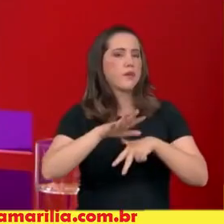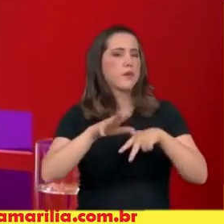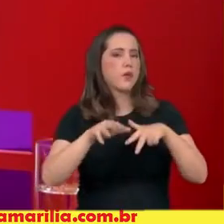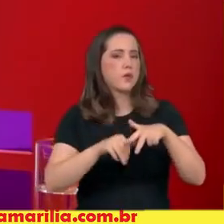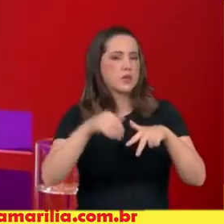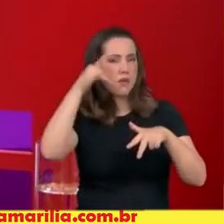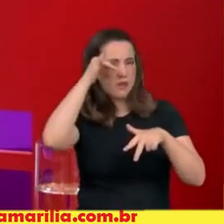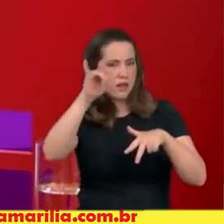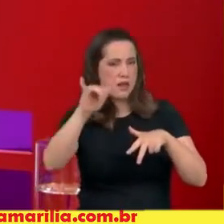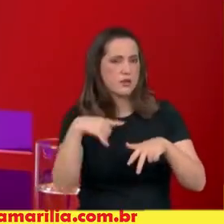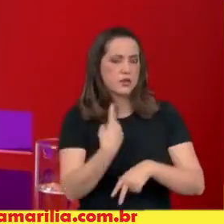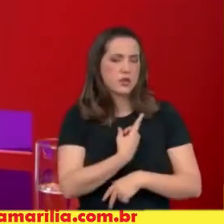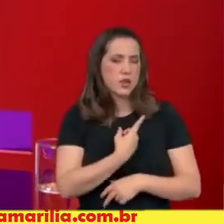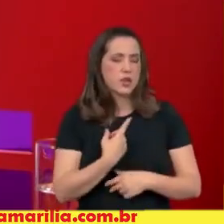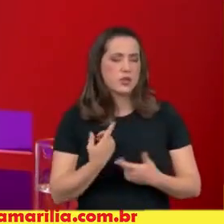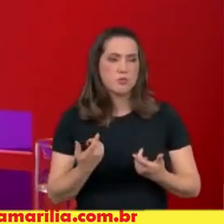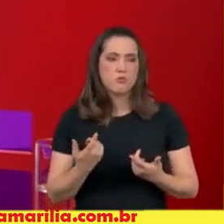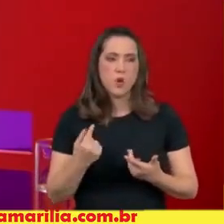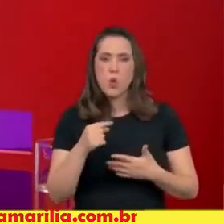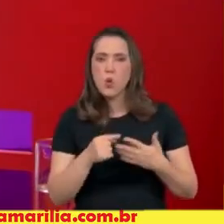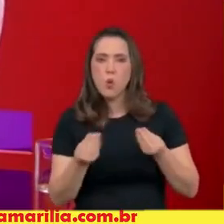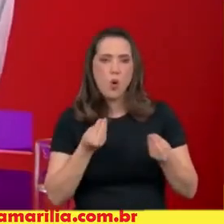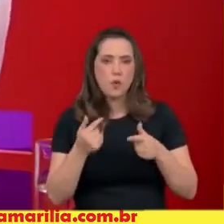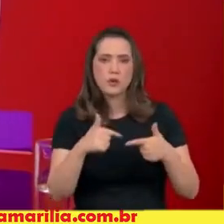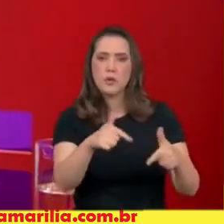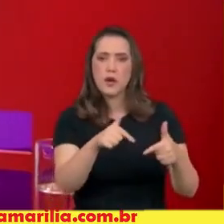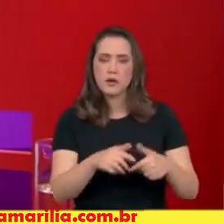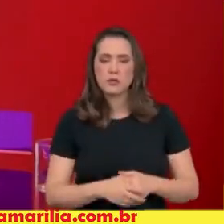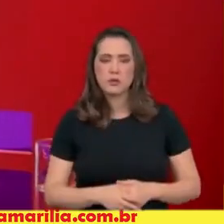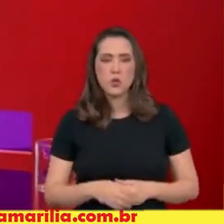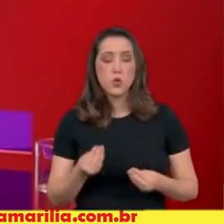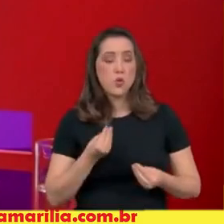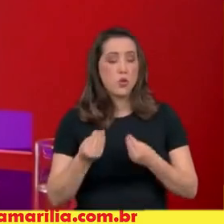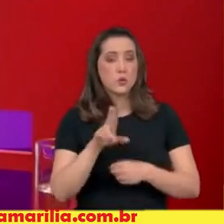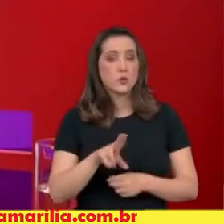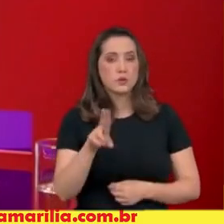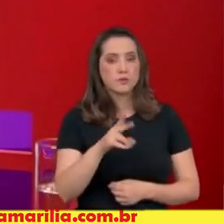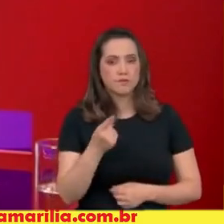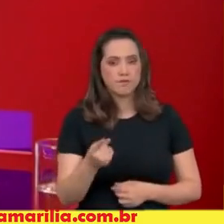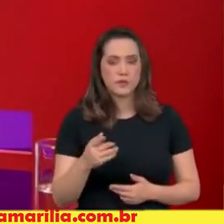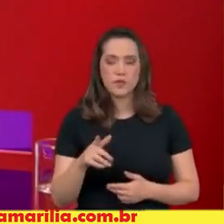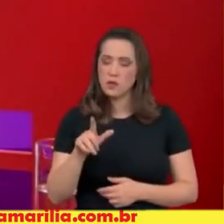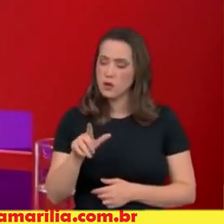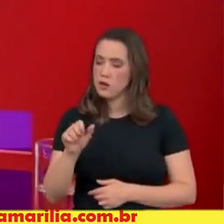gente vai montar, que tipo de táticas vão ser usadas. E no caso da Lava Jato foi